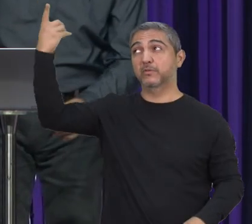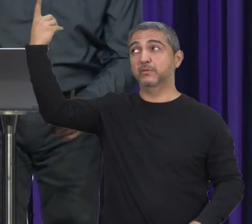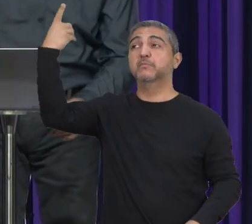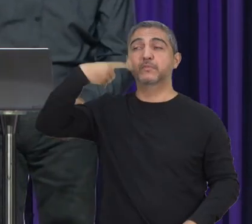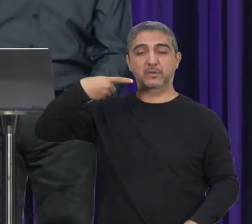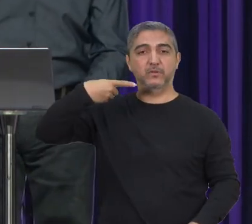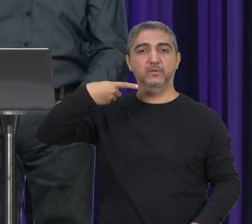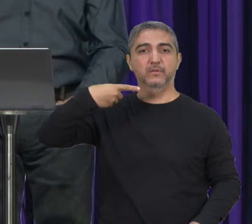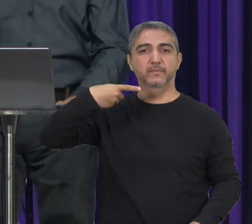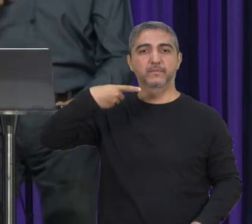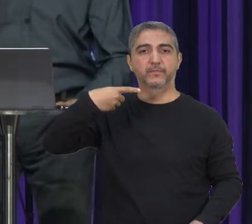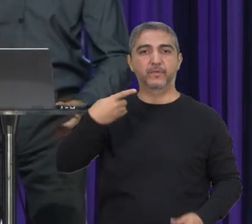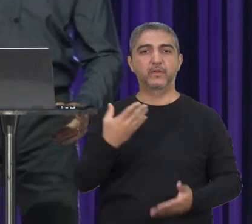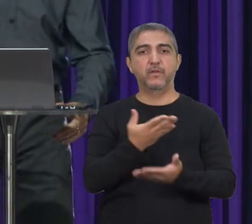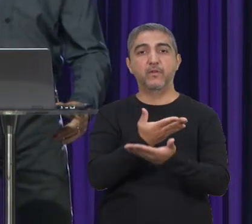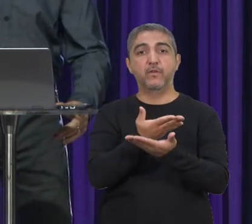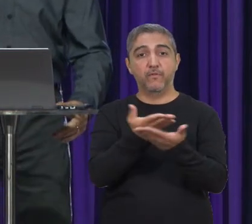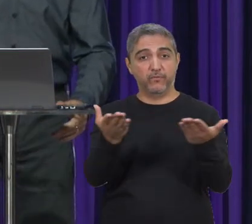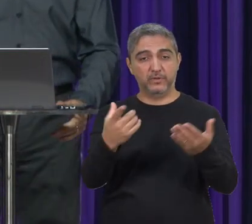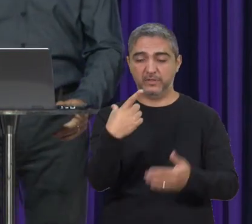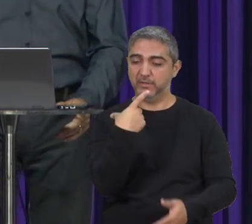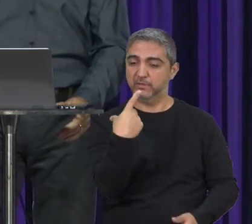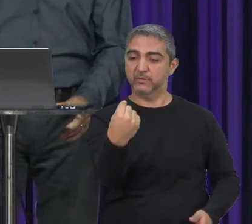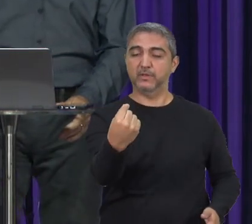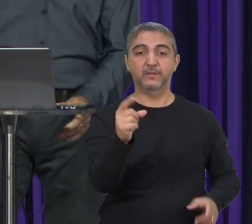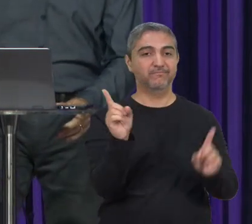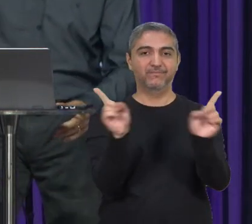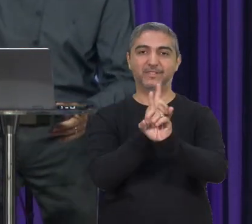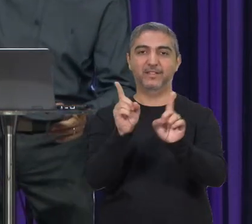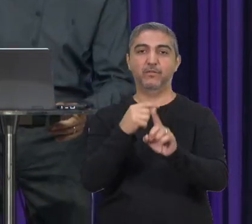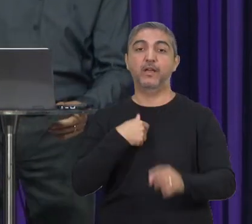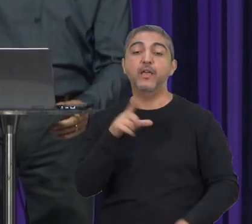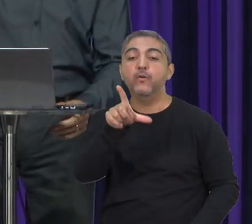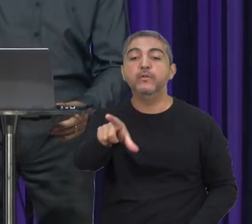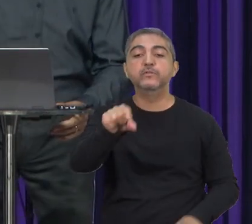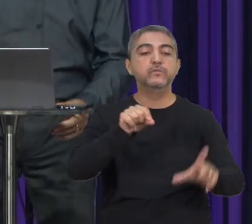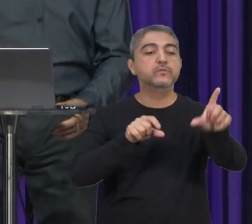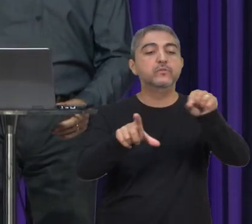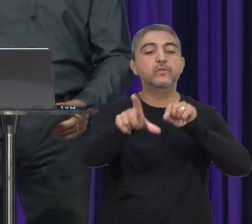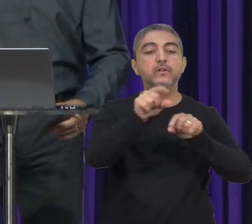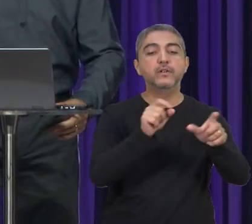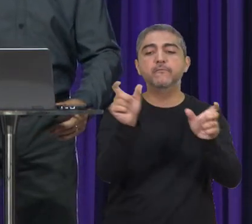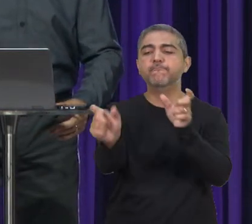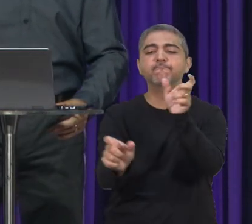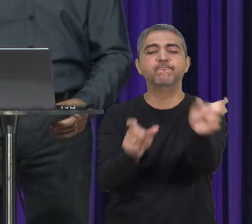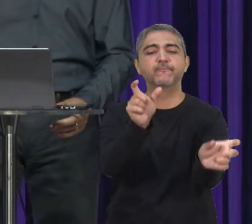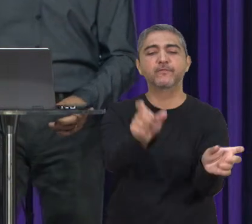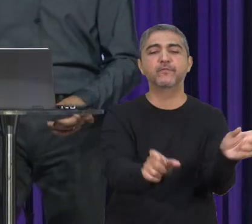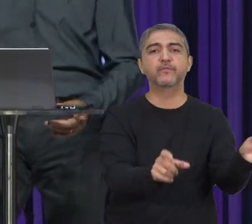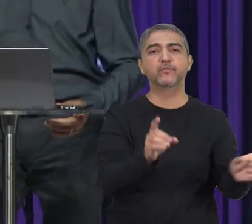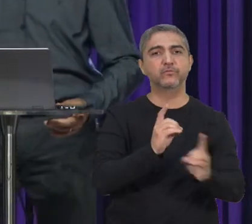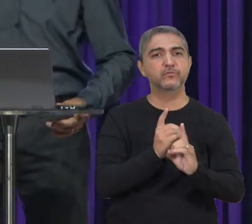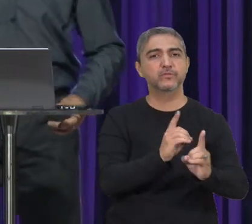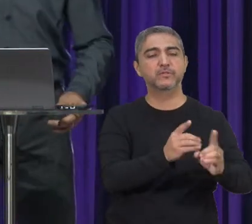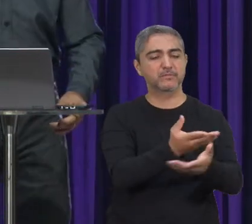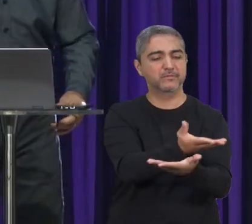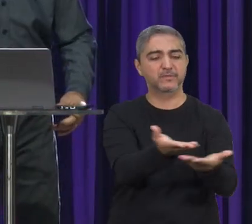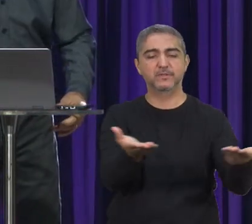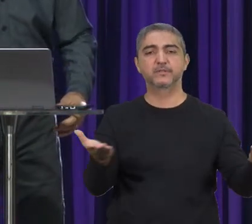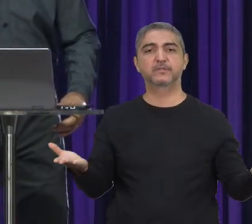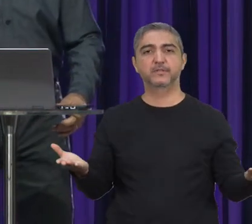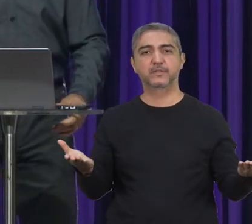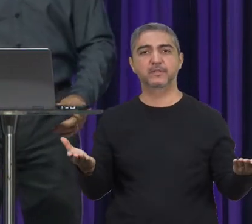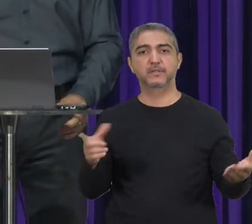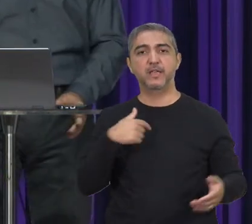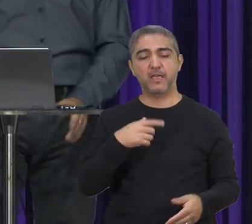Vocês não me escolheram, eu os escolhi. Eu os chamei para irem e serem